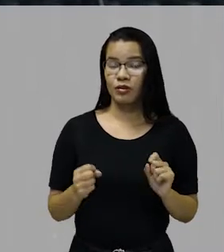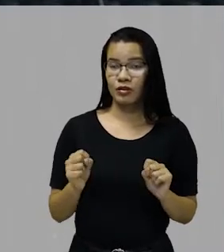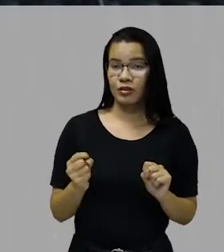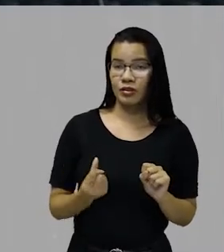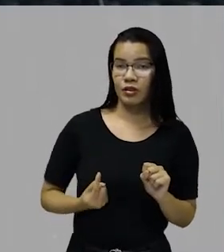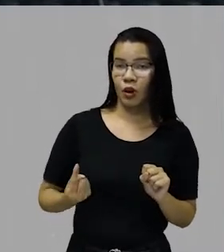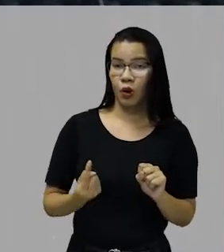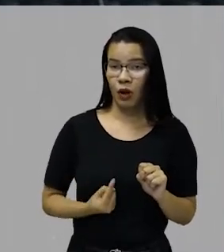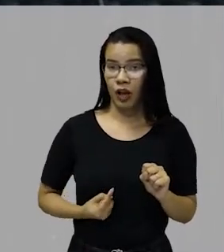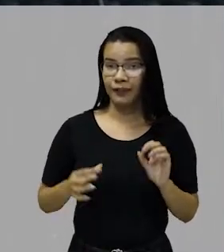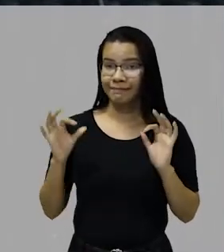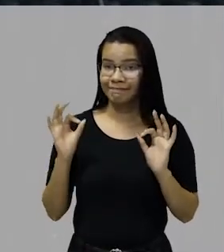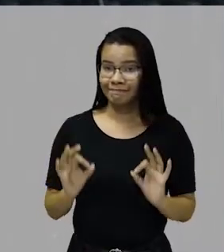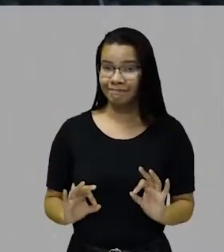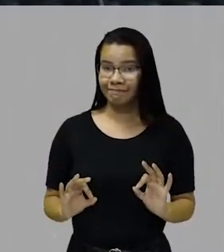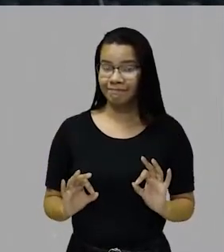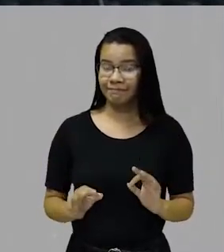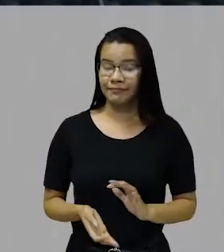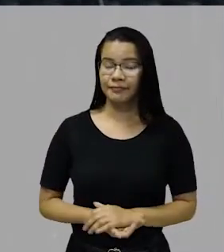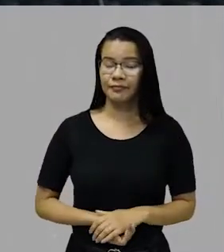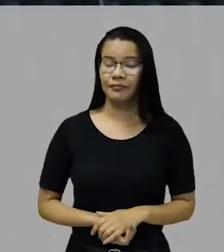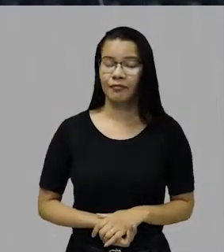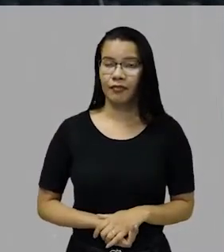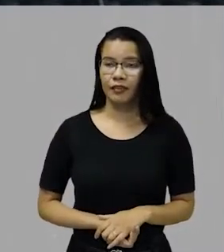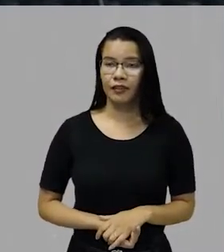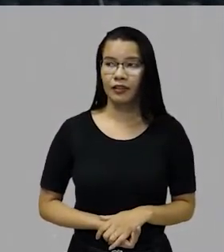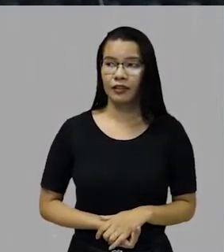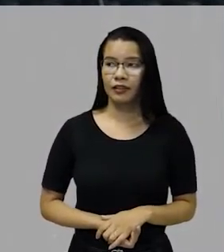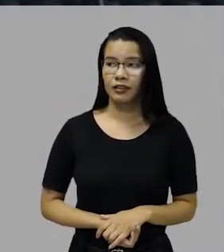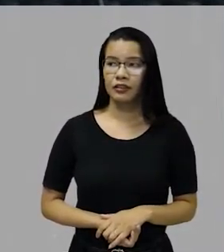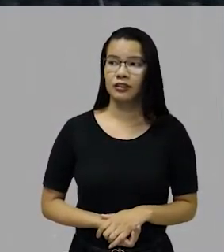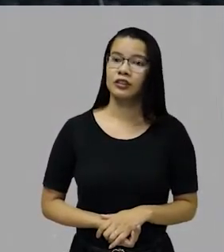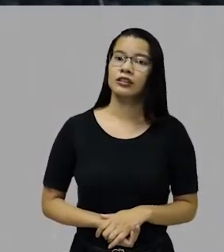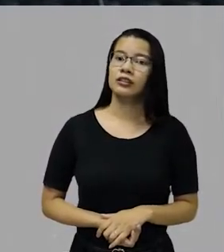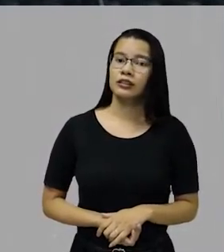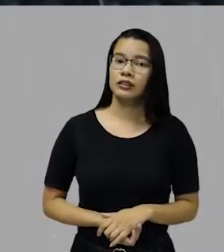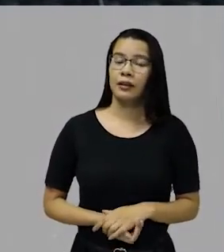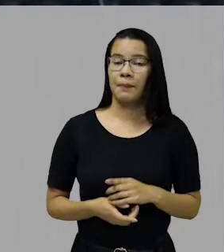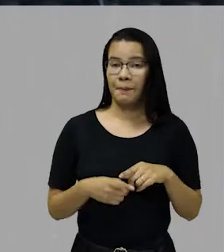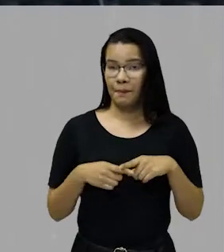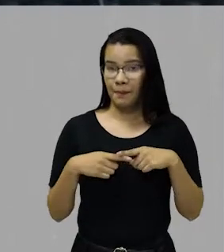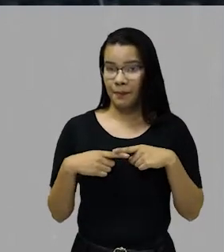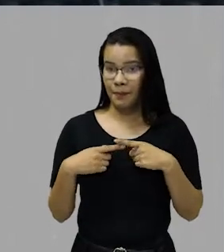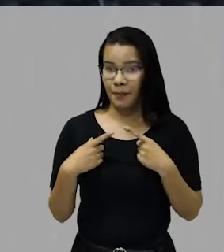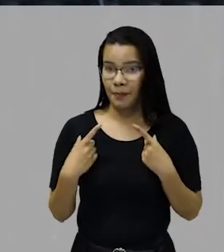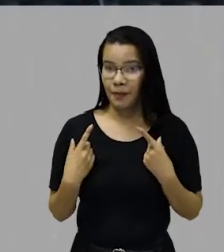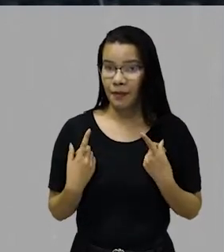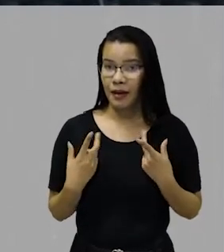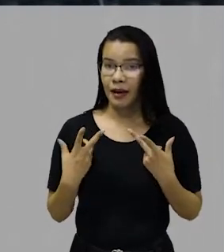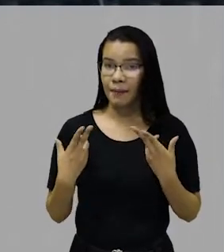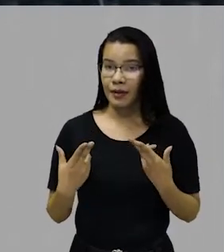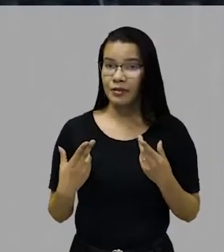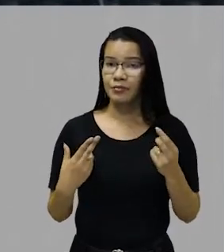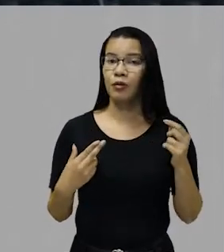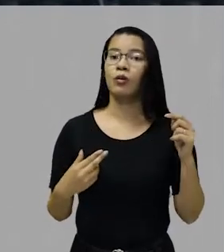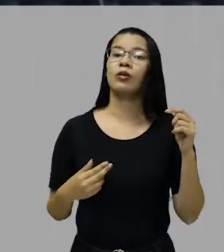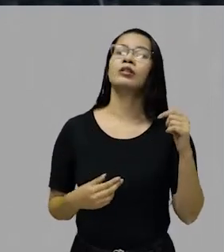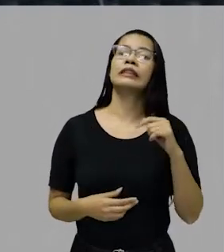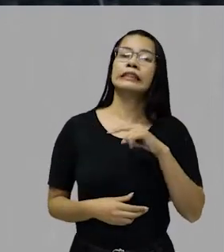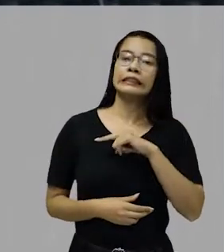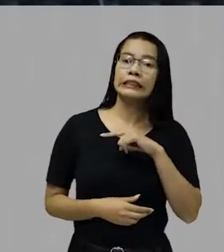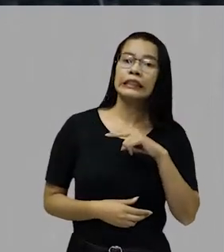uma construção errada. Embora não deixe de haver entendimento, tá